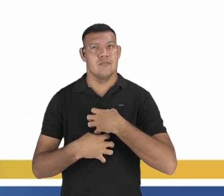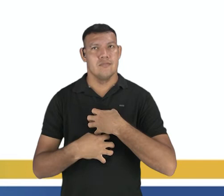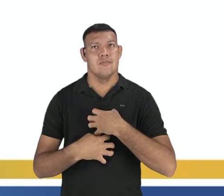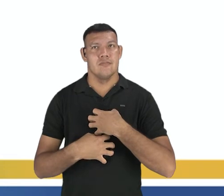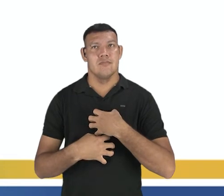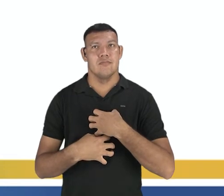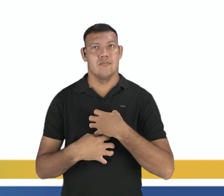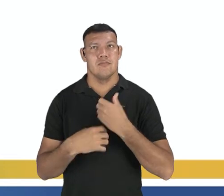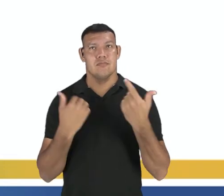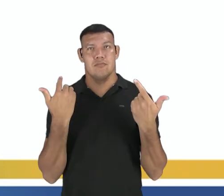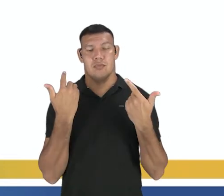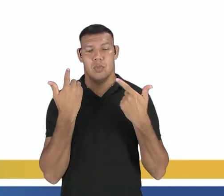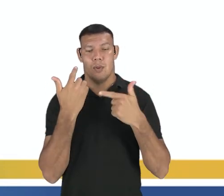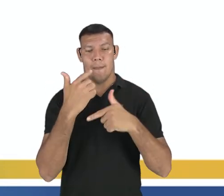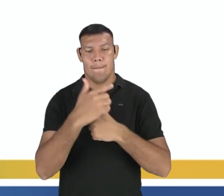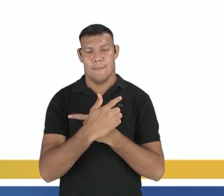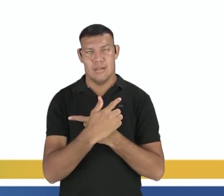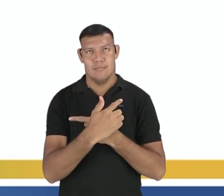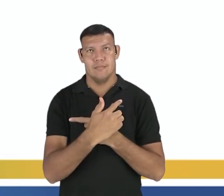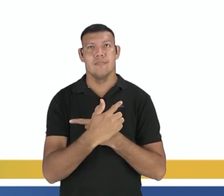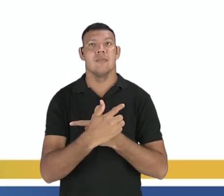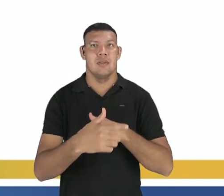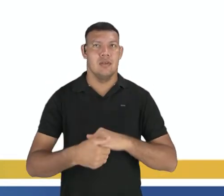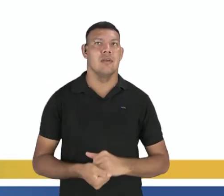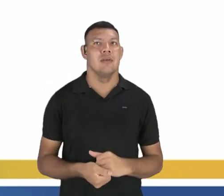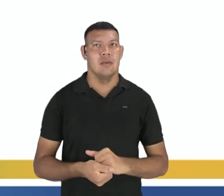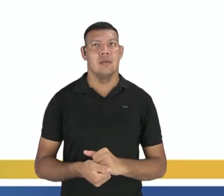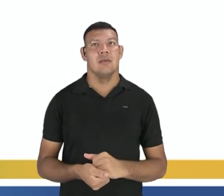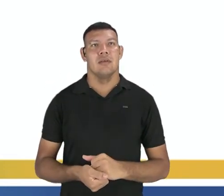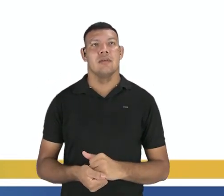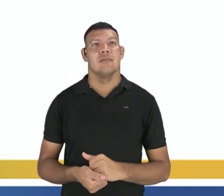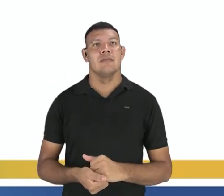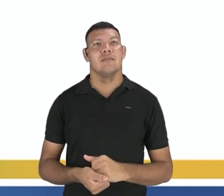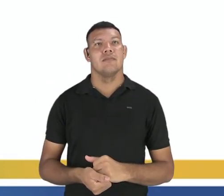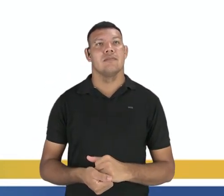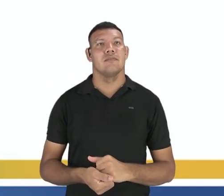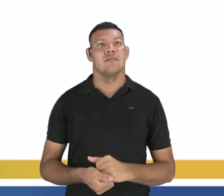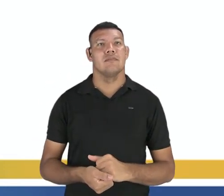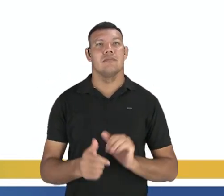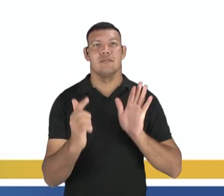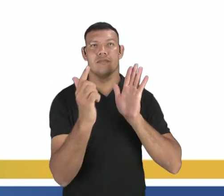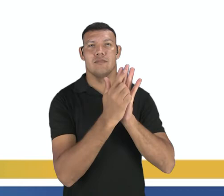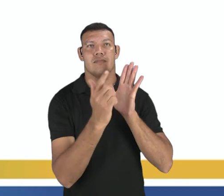Essa função da linguagem torna-se evidente pelo fato de o texto que,